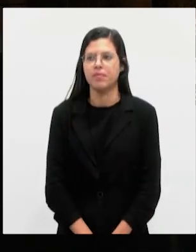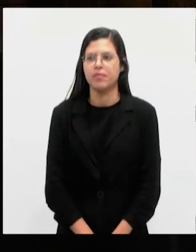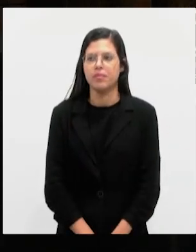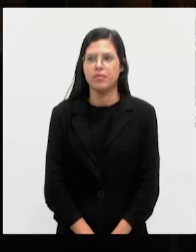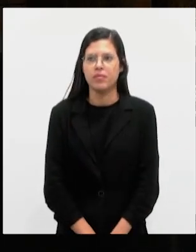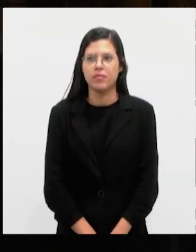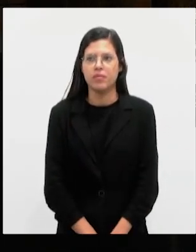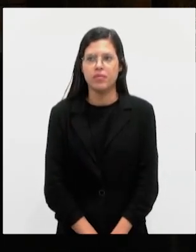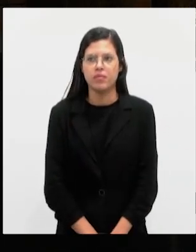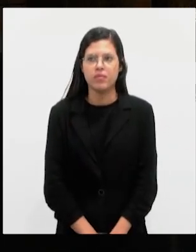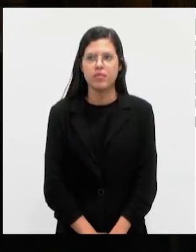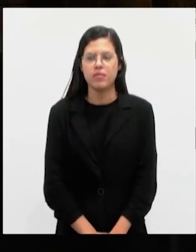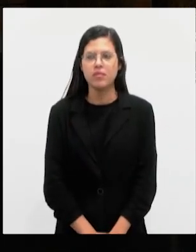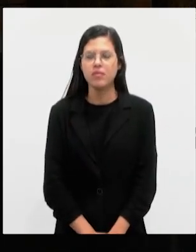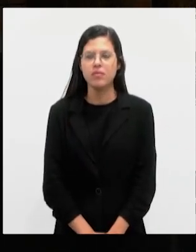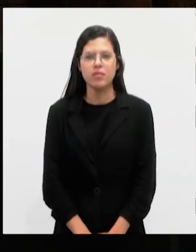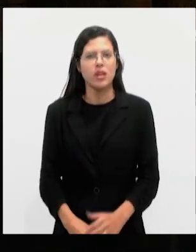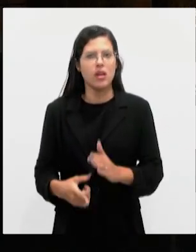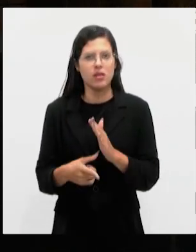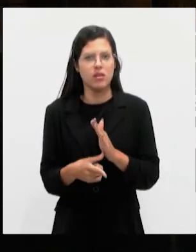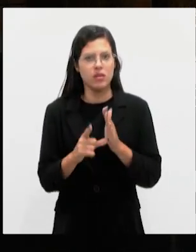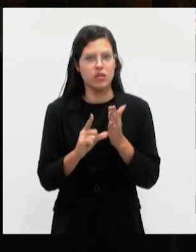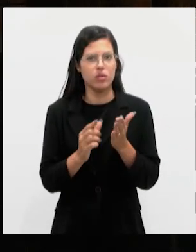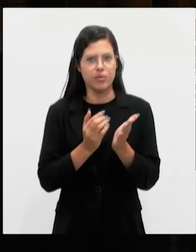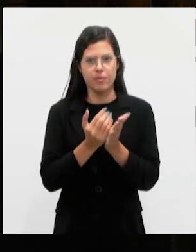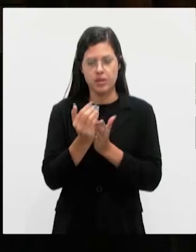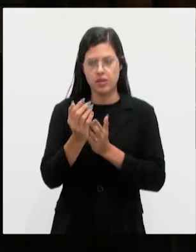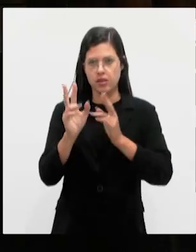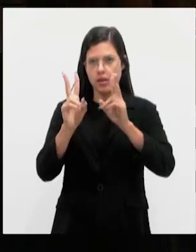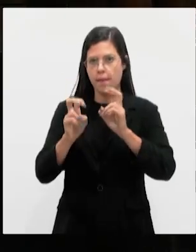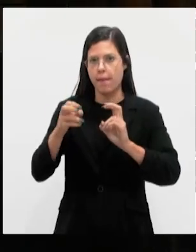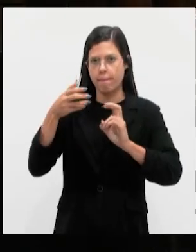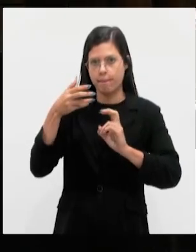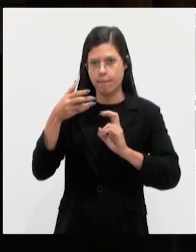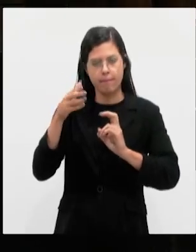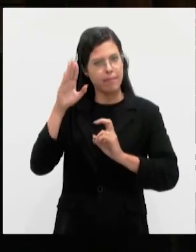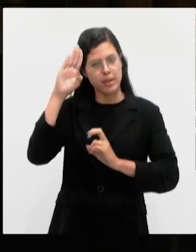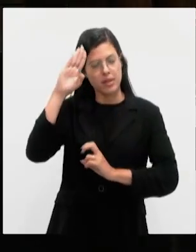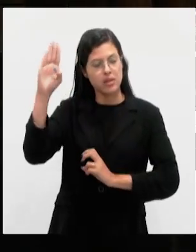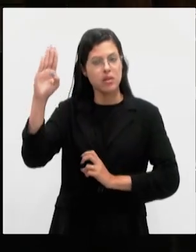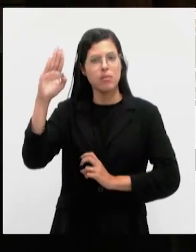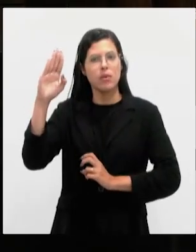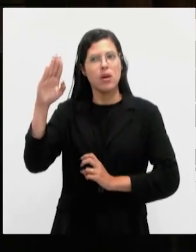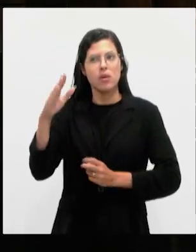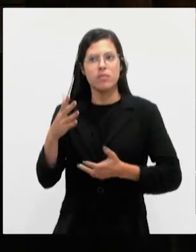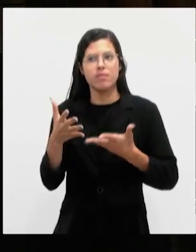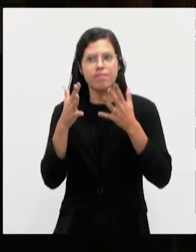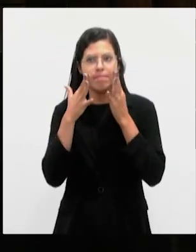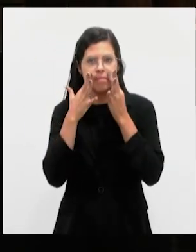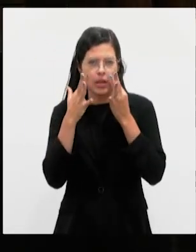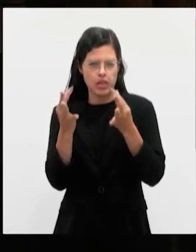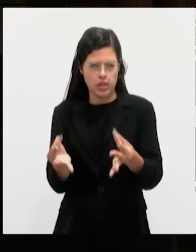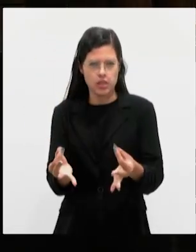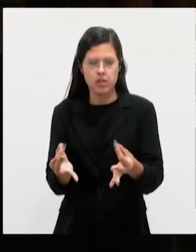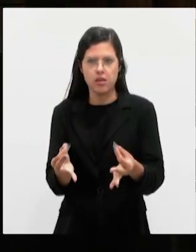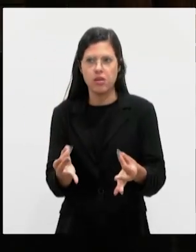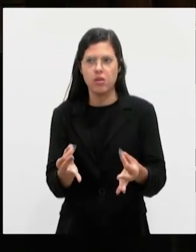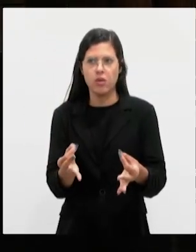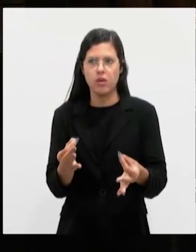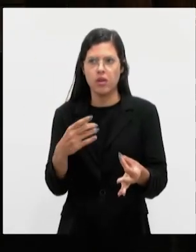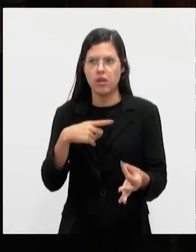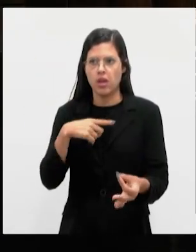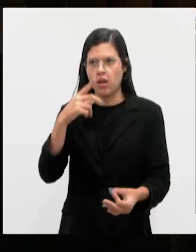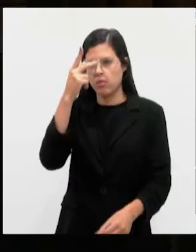Antes de começar aqui o meu tema principal, eu quero chamar a atenção, porque tem um sujeito no